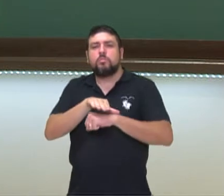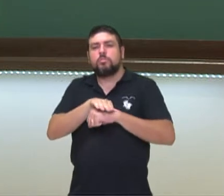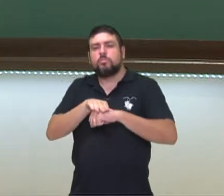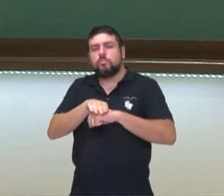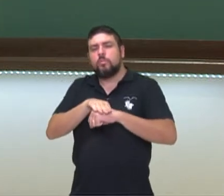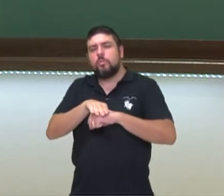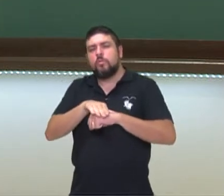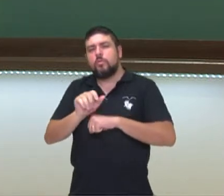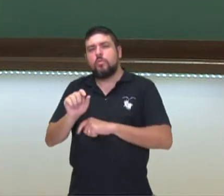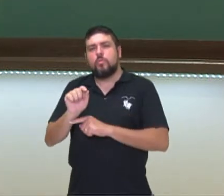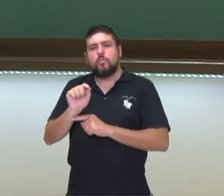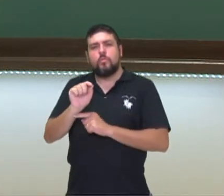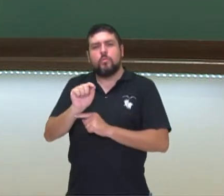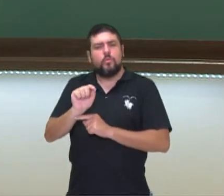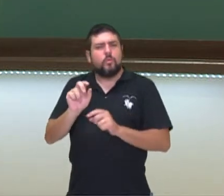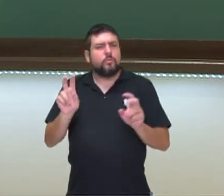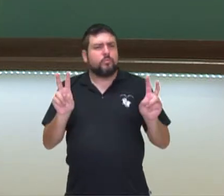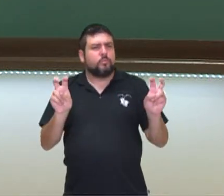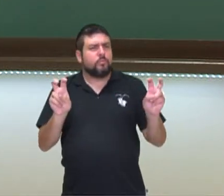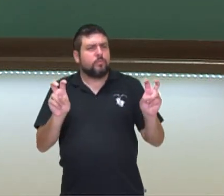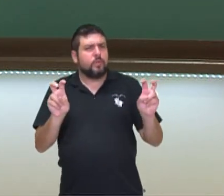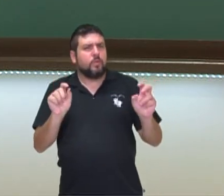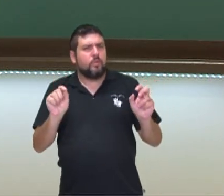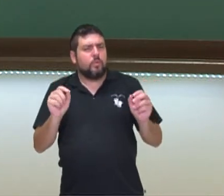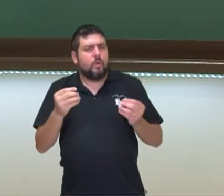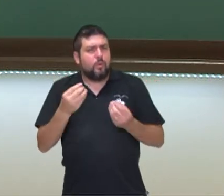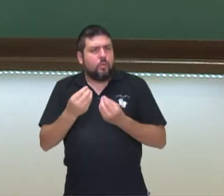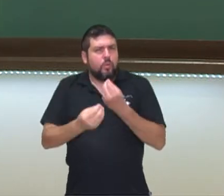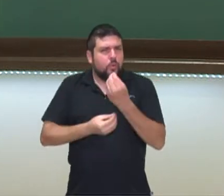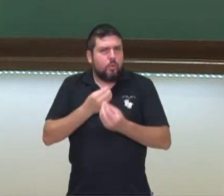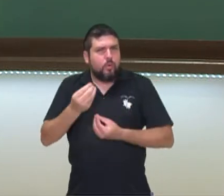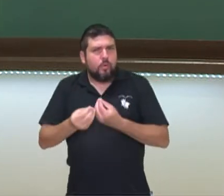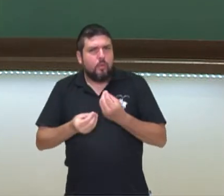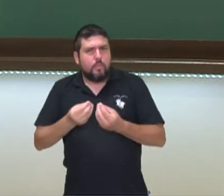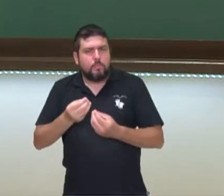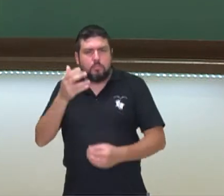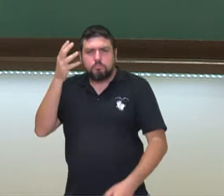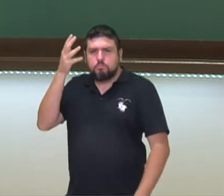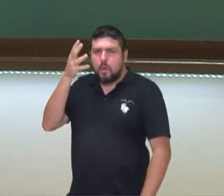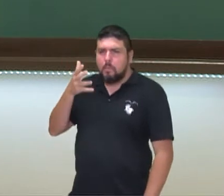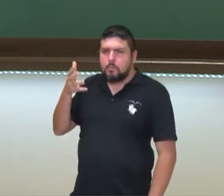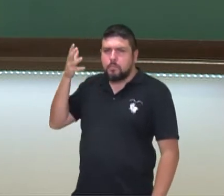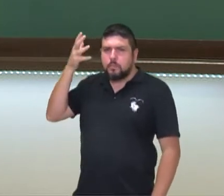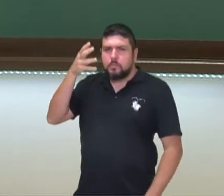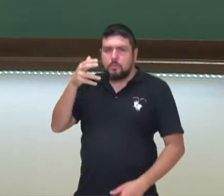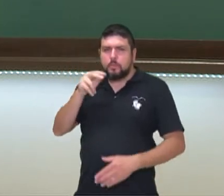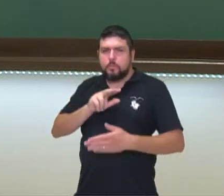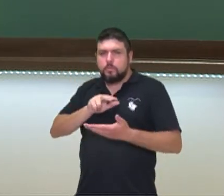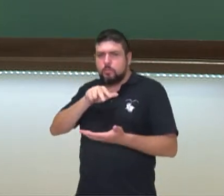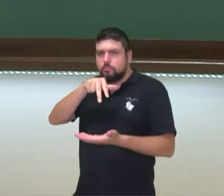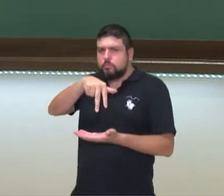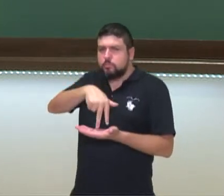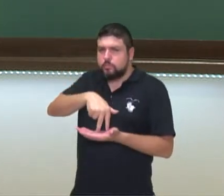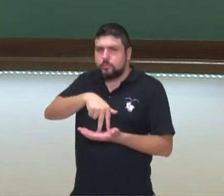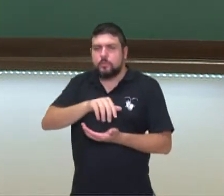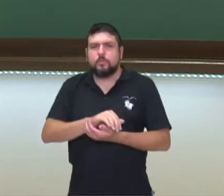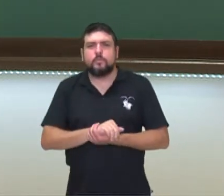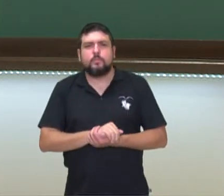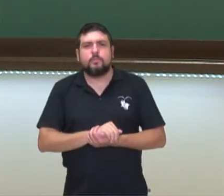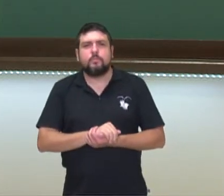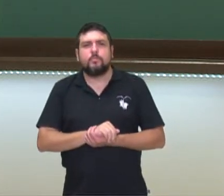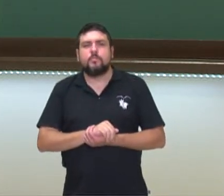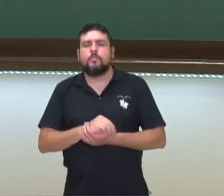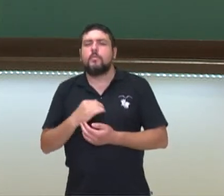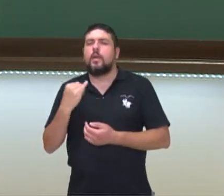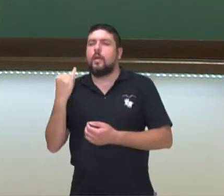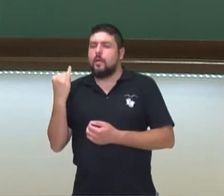bastante sobre as palavras, sobre como falar em público. Olha só que item